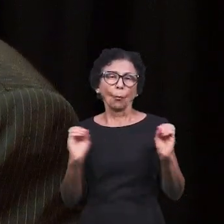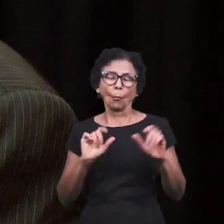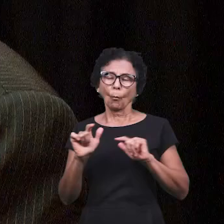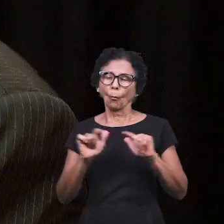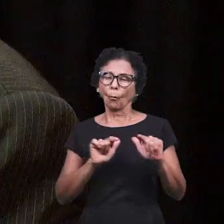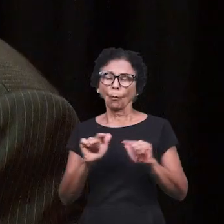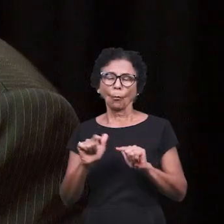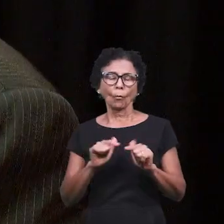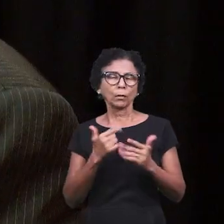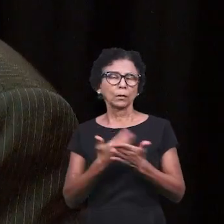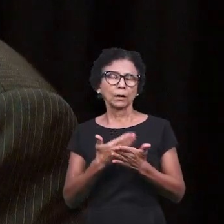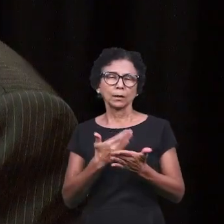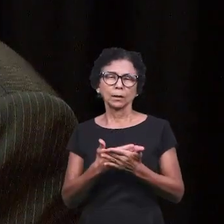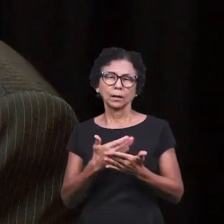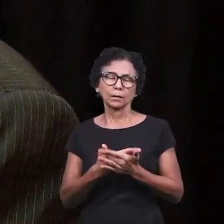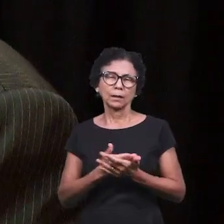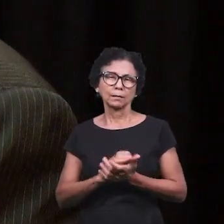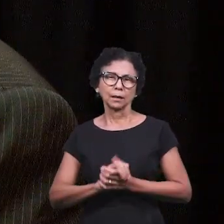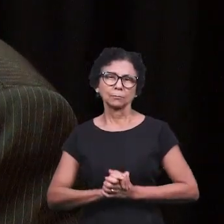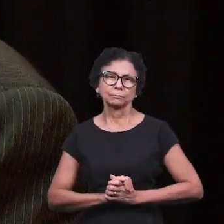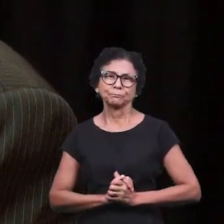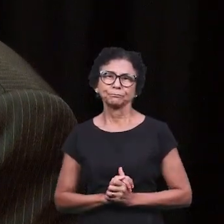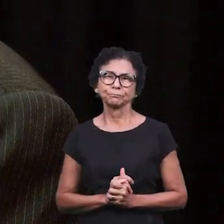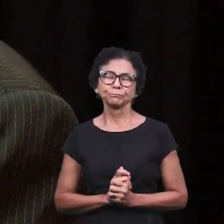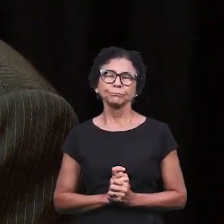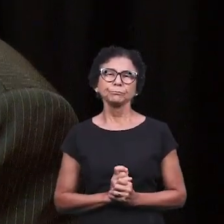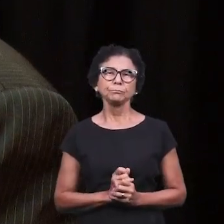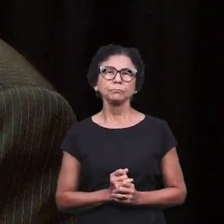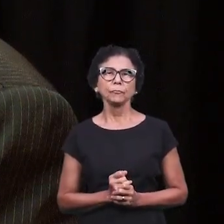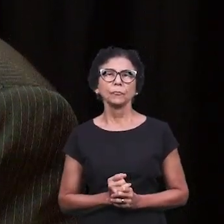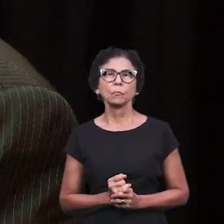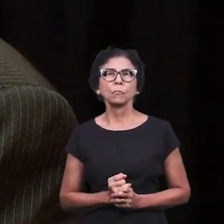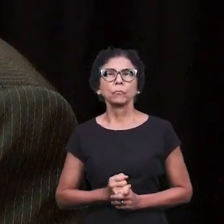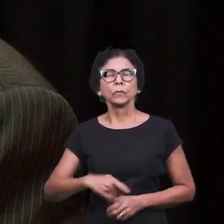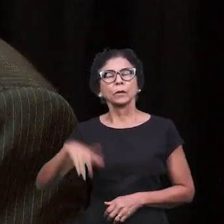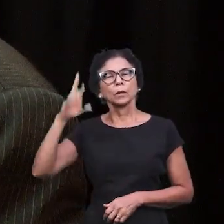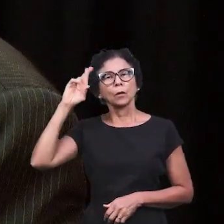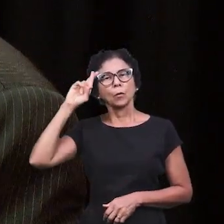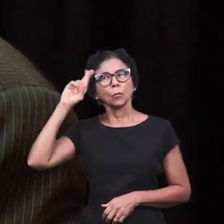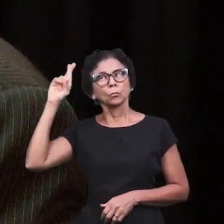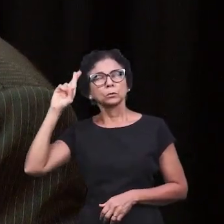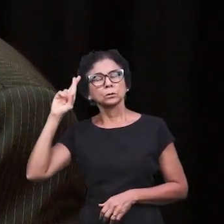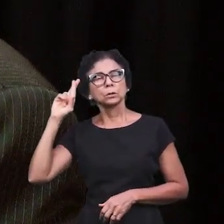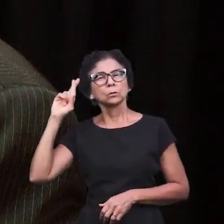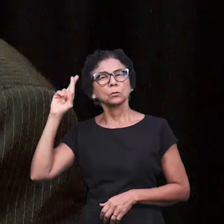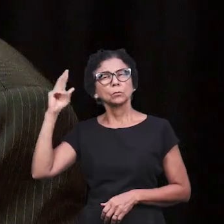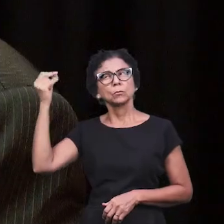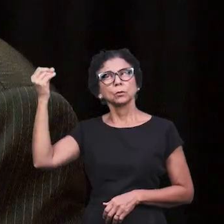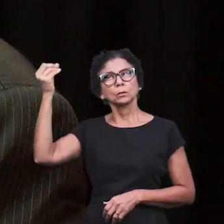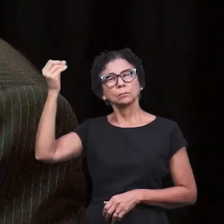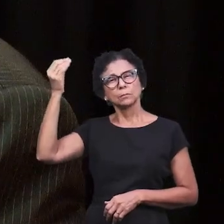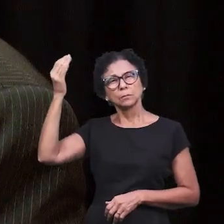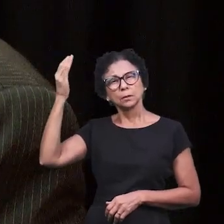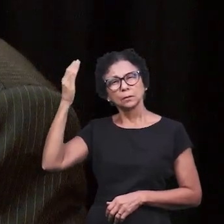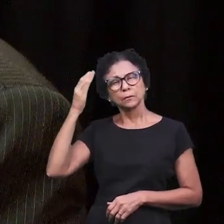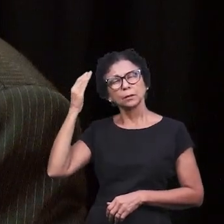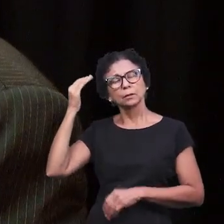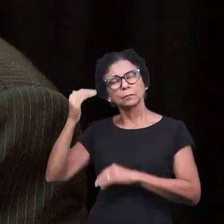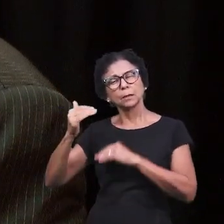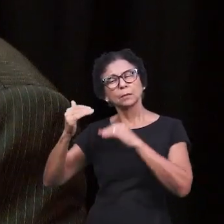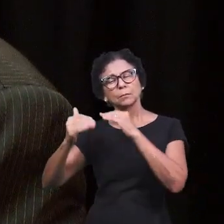aquilo ali. Eu teria que voltar aos estudos. Então, o Senhor, aos poucos, foi me mostrando que o foco